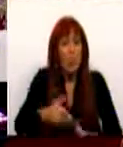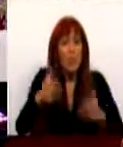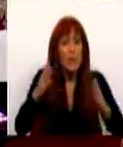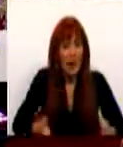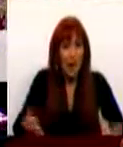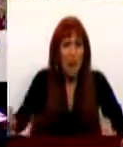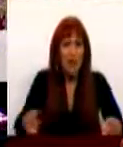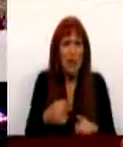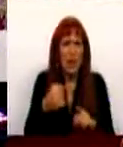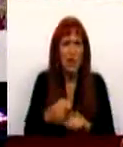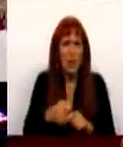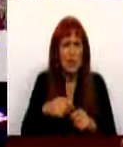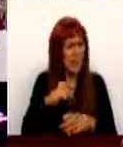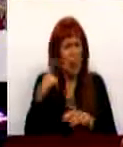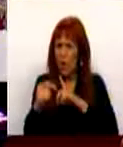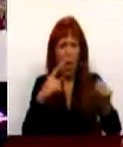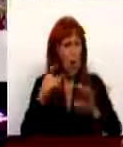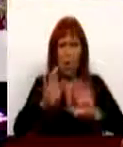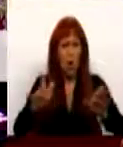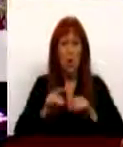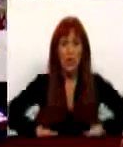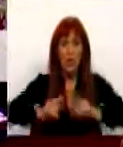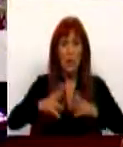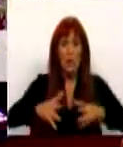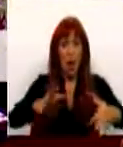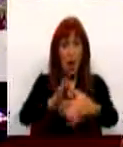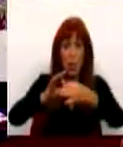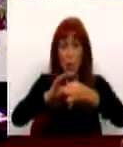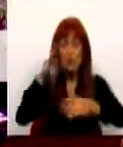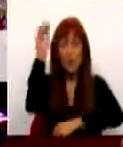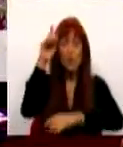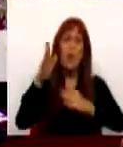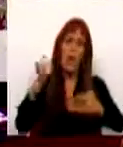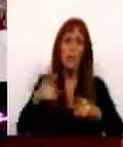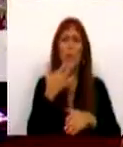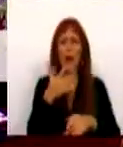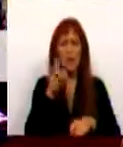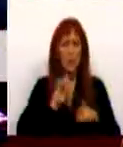de ataque à desertificação e desenvolvimento e de maior coesão no interior, isto tem mesmo que avançar. Muito obrigado.